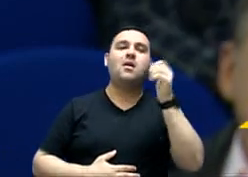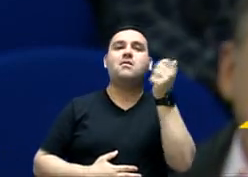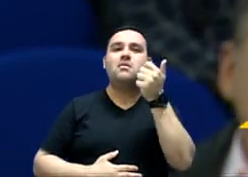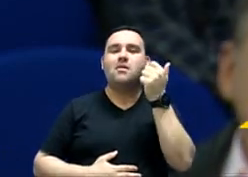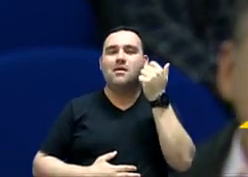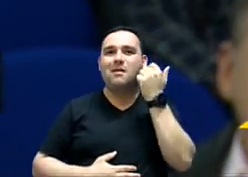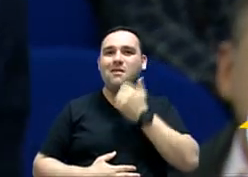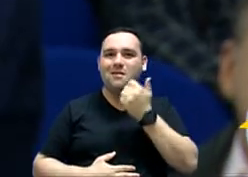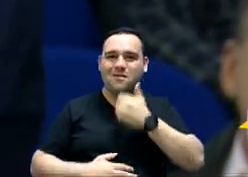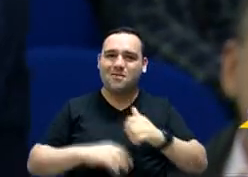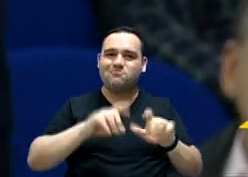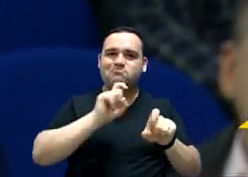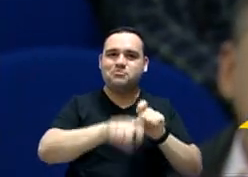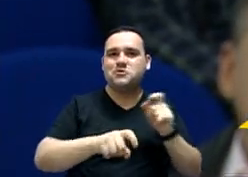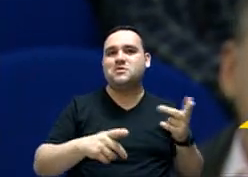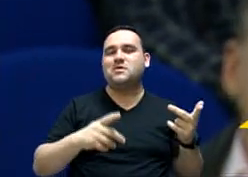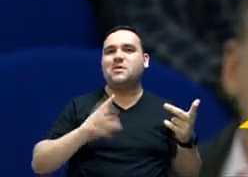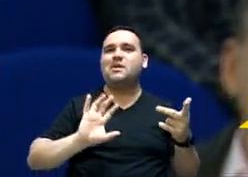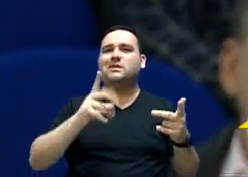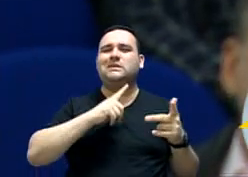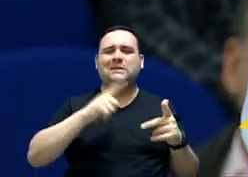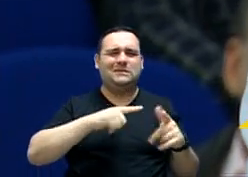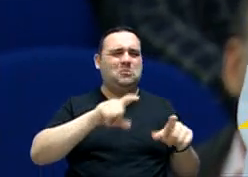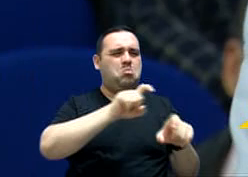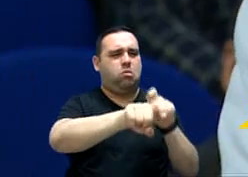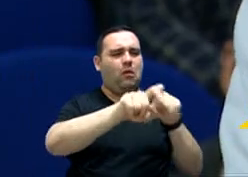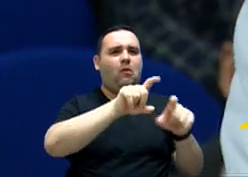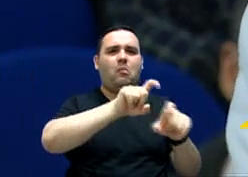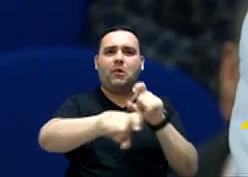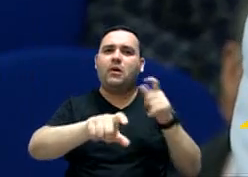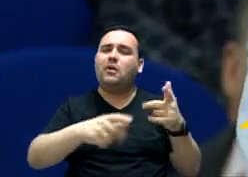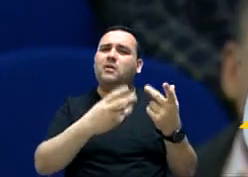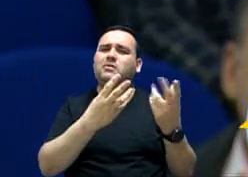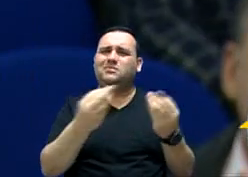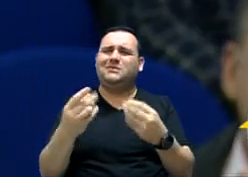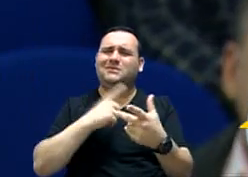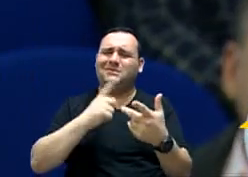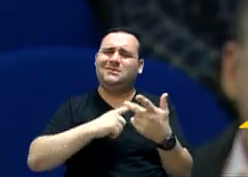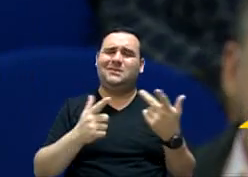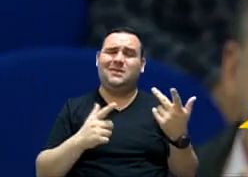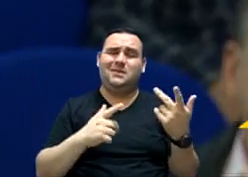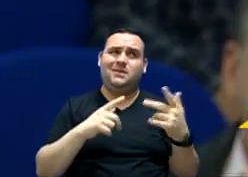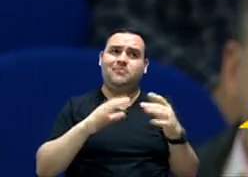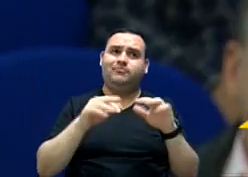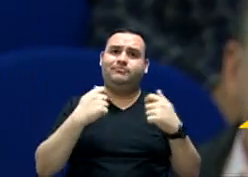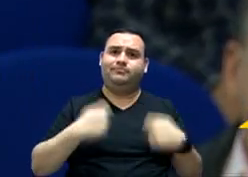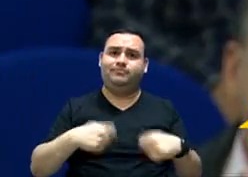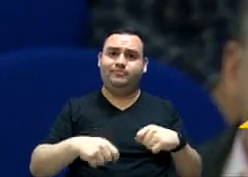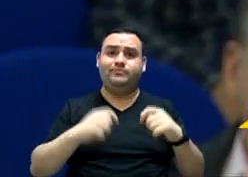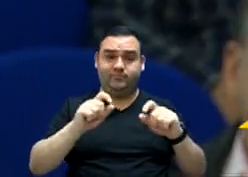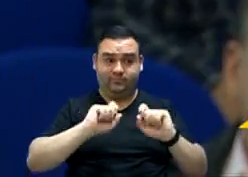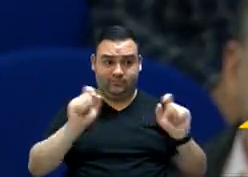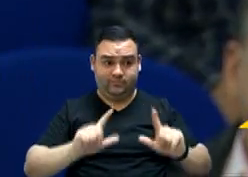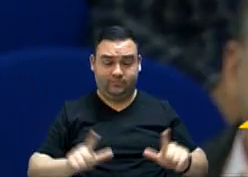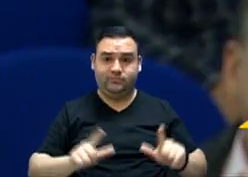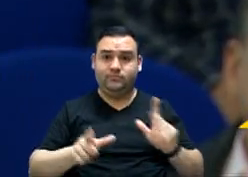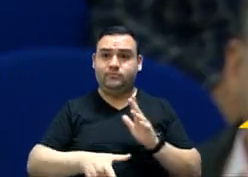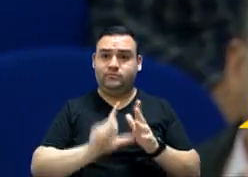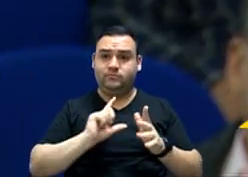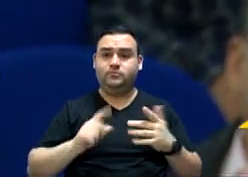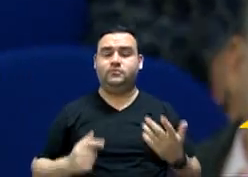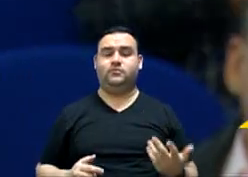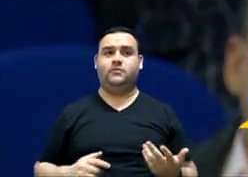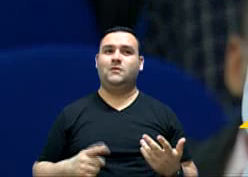sexual, dos casos de estupro, tudo isso são medidas preventivas que têm que ser alertadas com campanhas